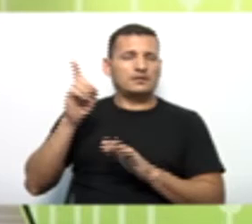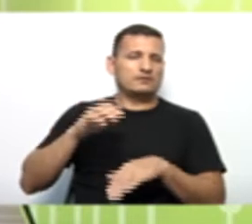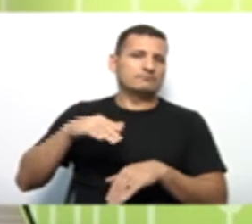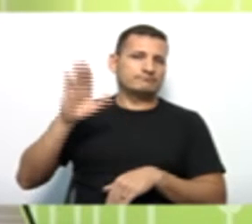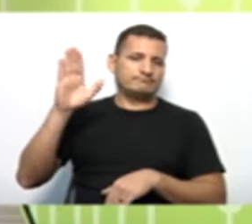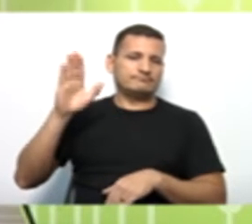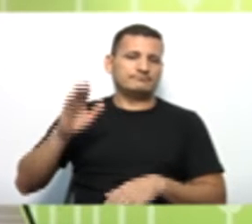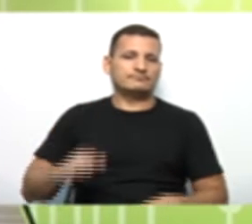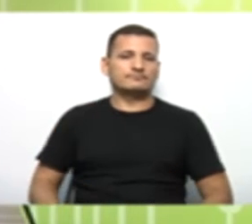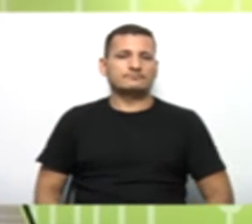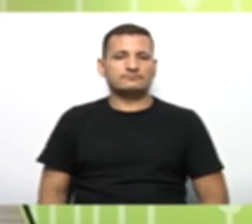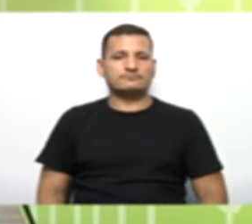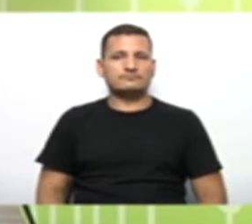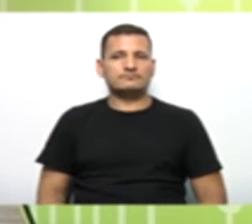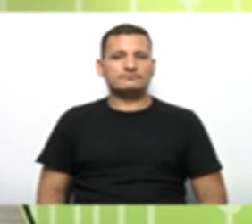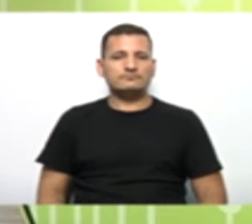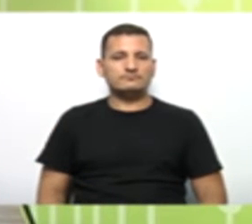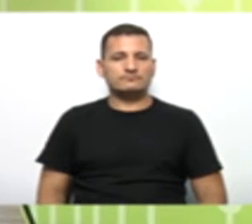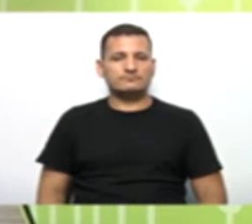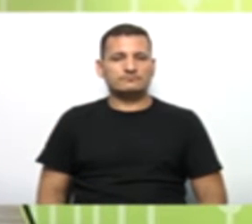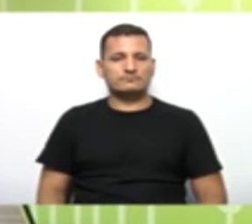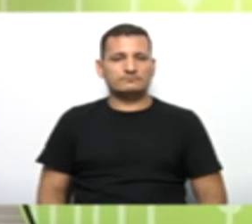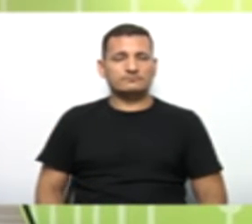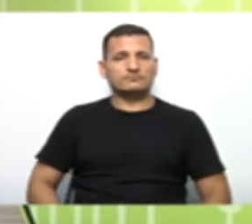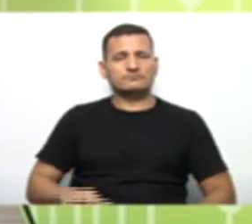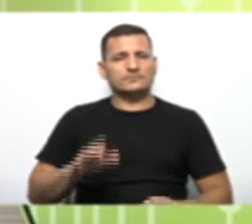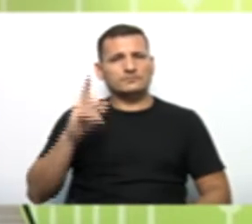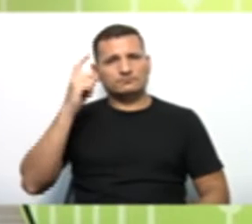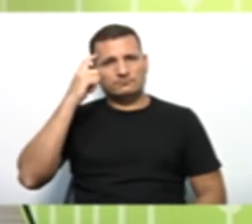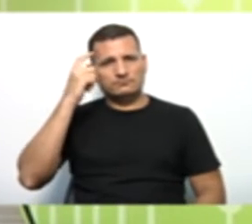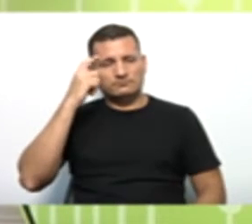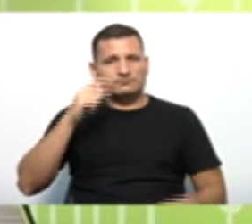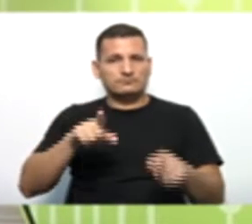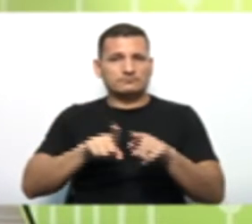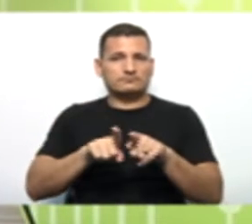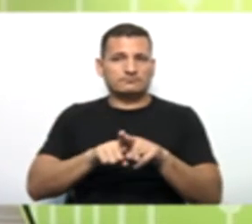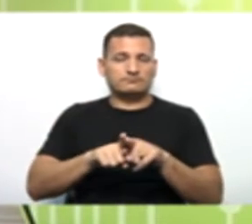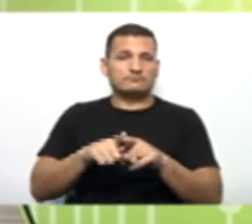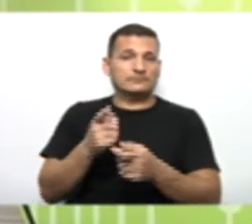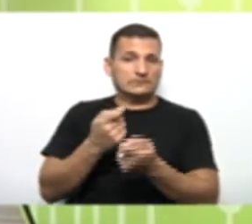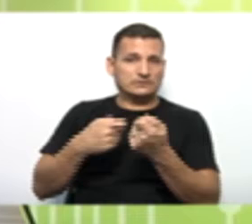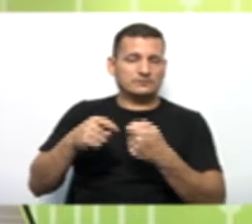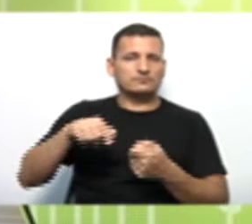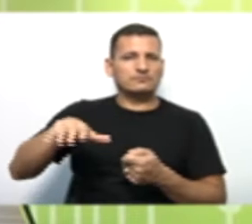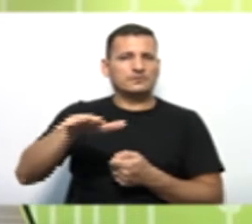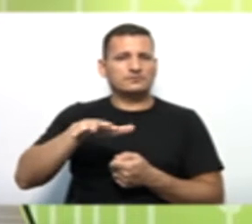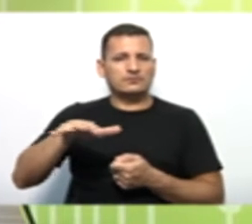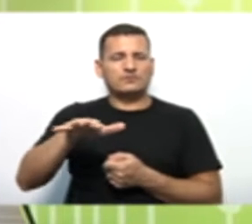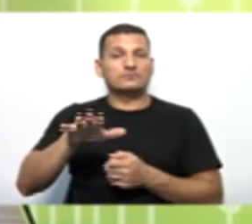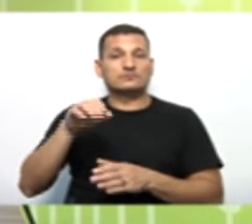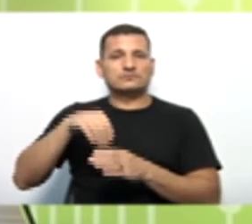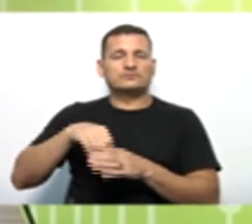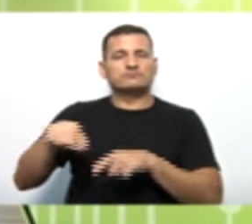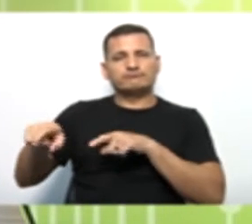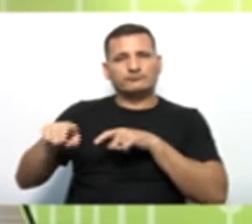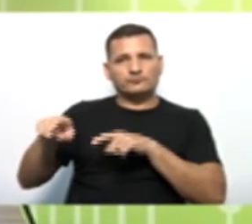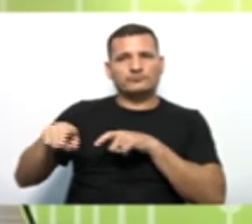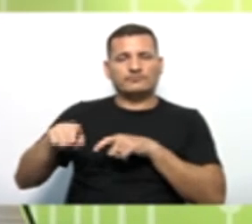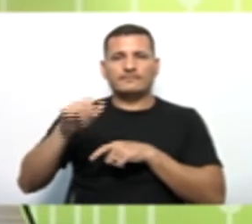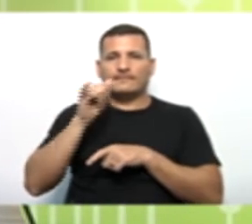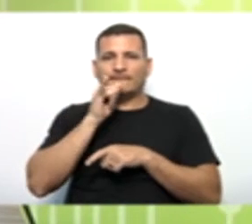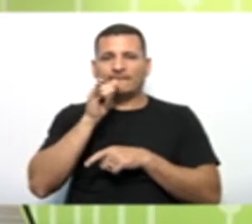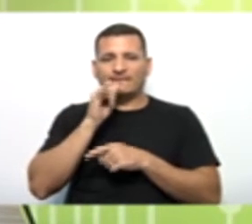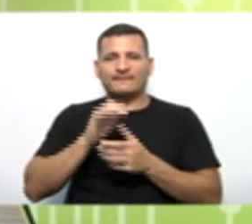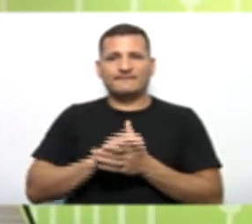aprofundado. Nós podemos também pensar em gestão ambiental dentro das propriedades rurais. Por exemplo,